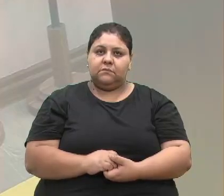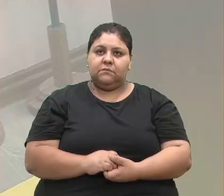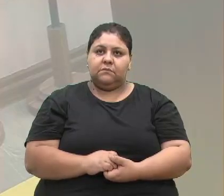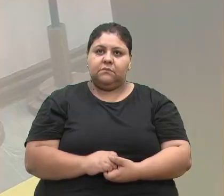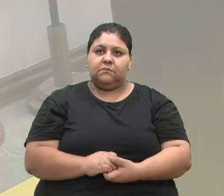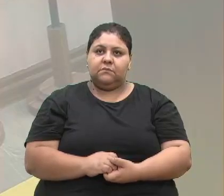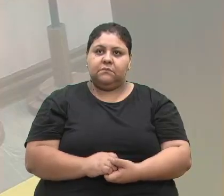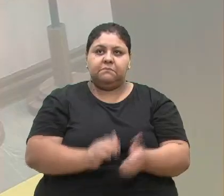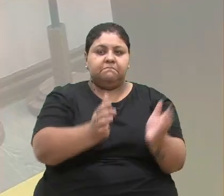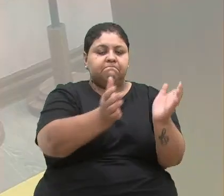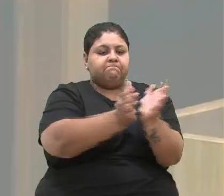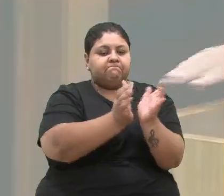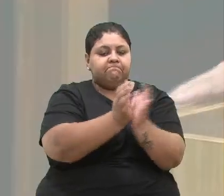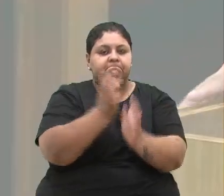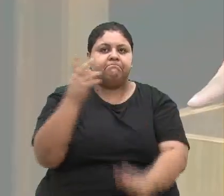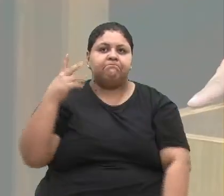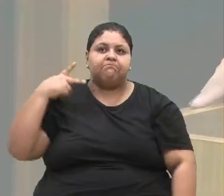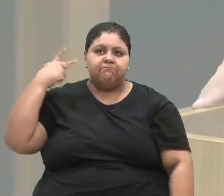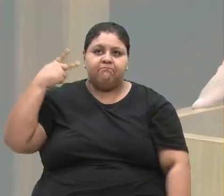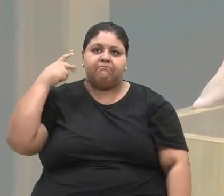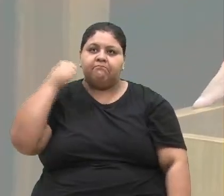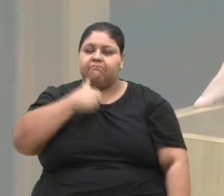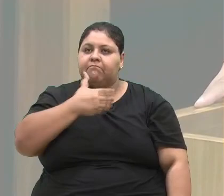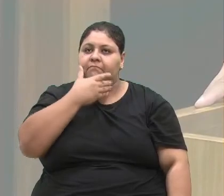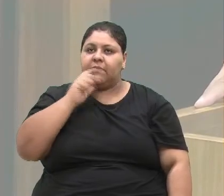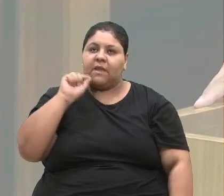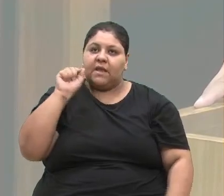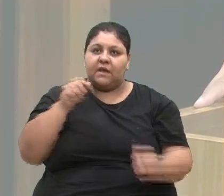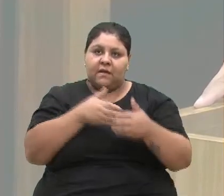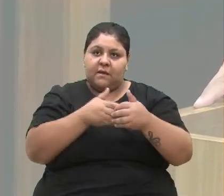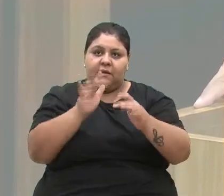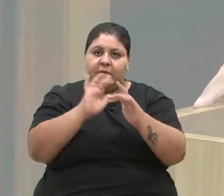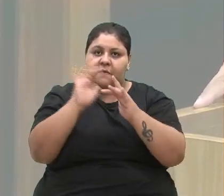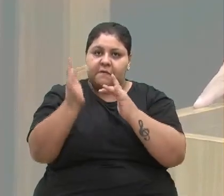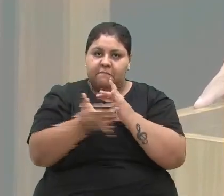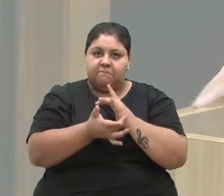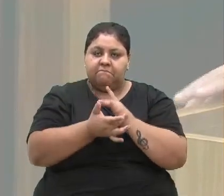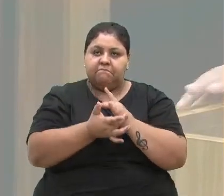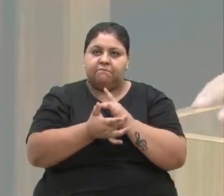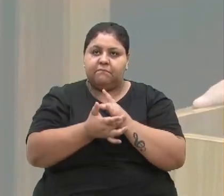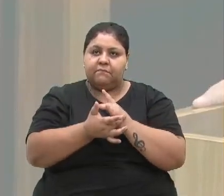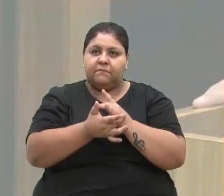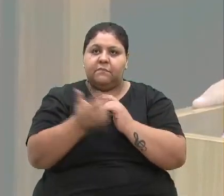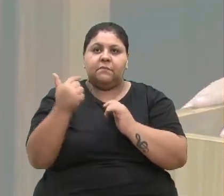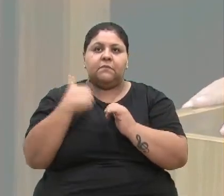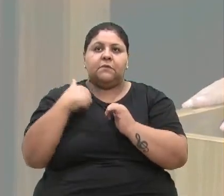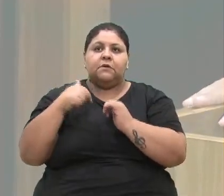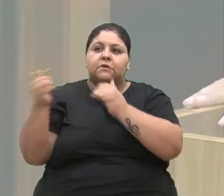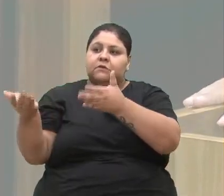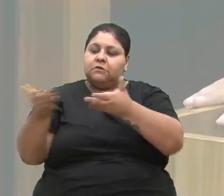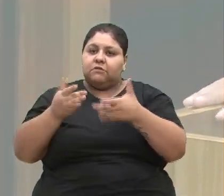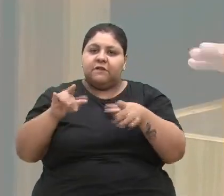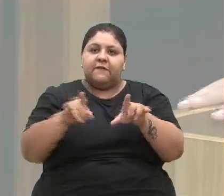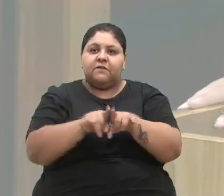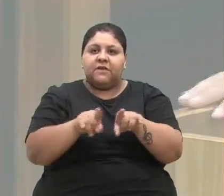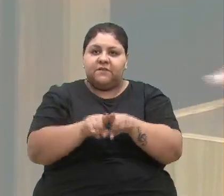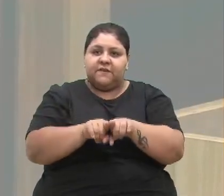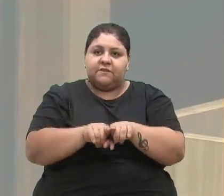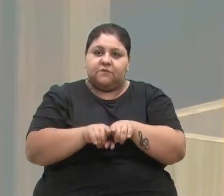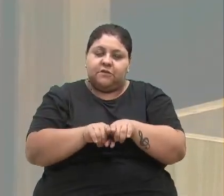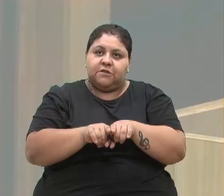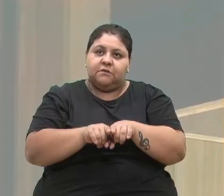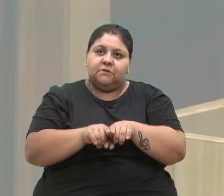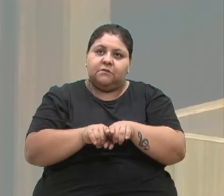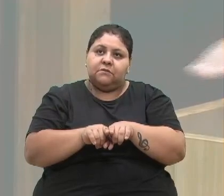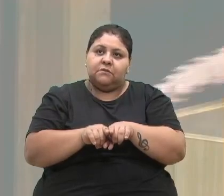colegas vereadores, vereadoras, quem nos acompanha aí nas redes sociais, né? Fui muito bem recebido nessa casa, reforçando